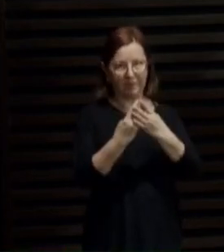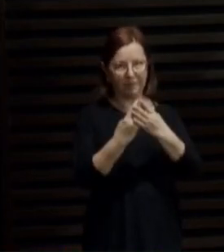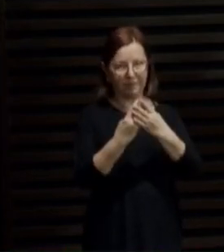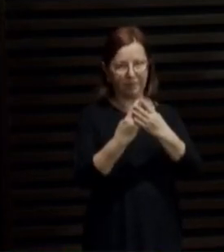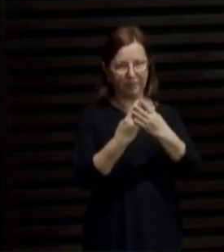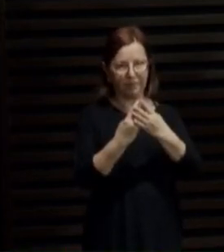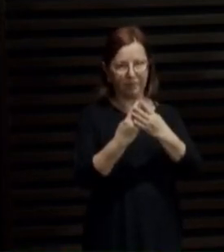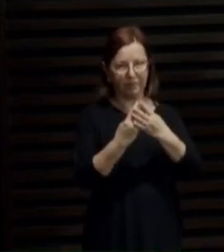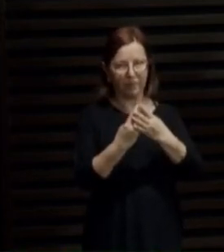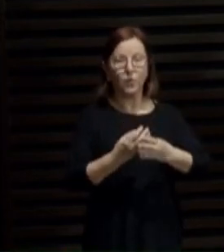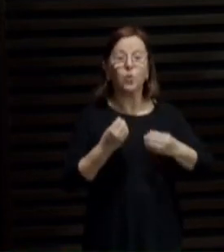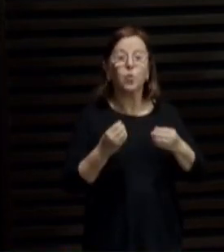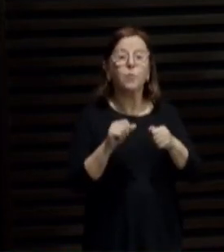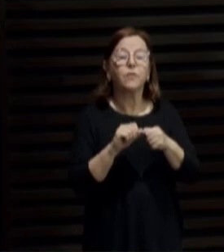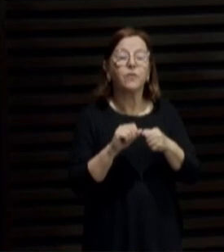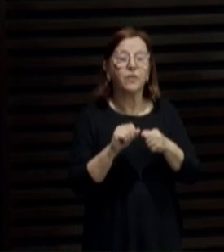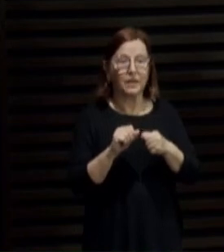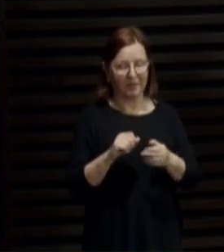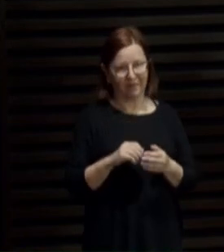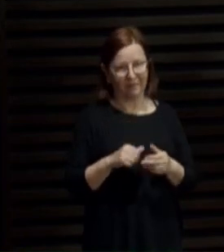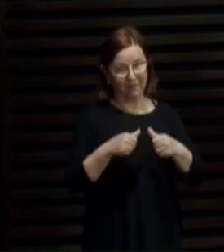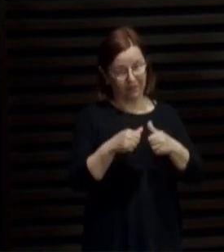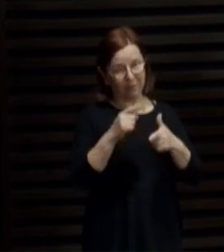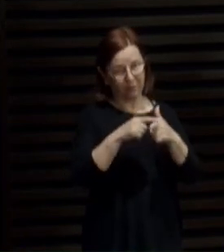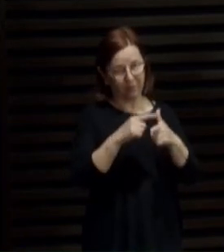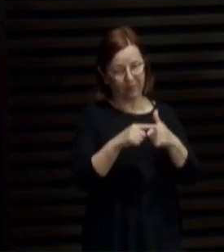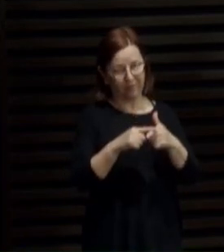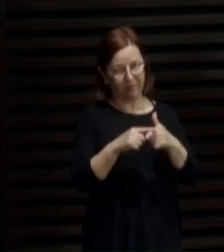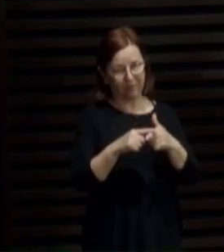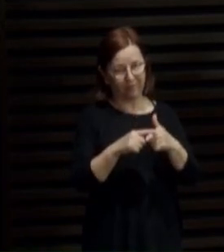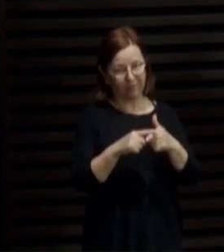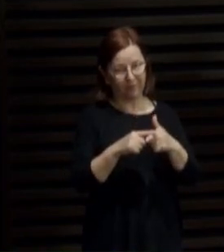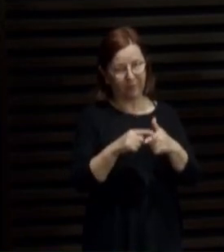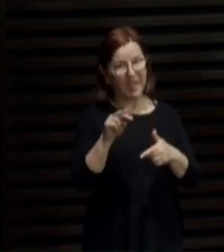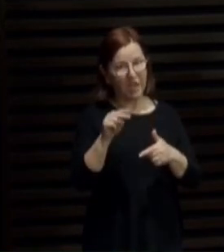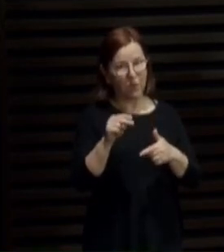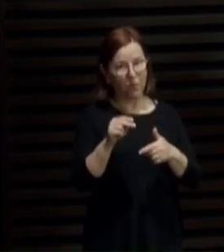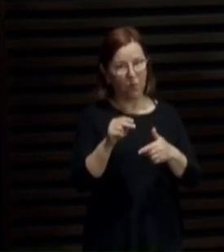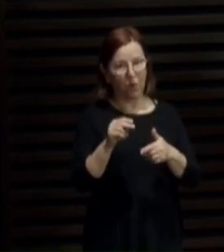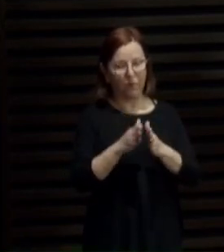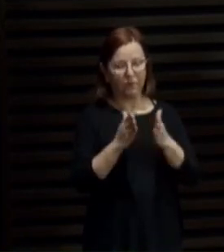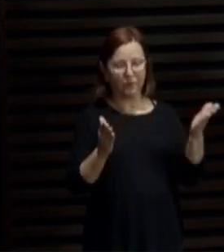Como é que vamos tratar isso? Tem que tratar como a Bíblia trata.